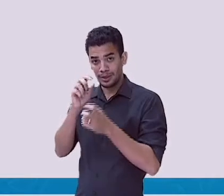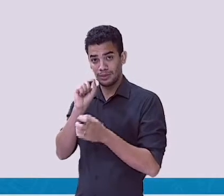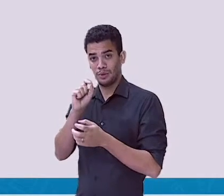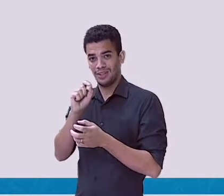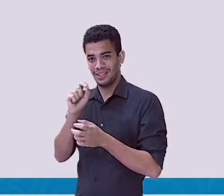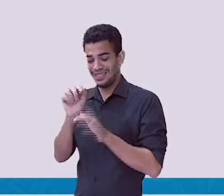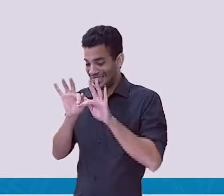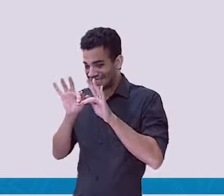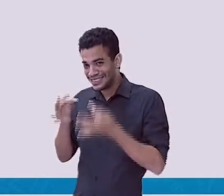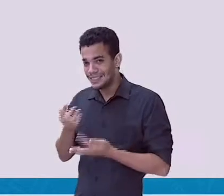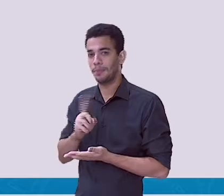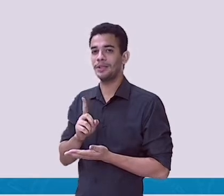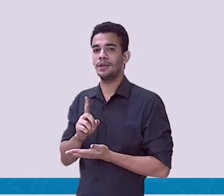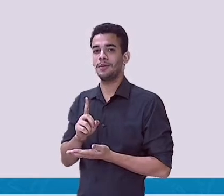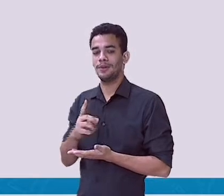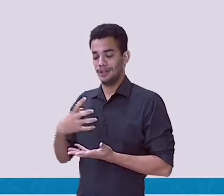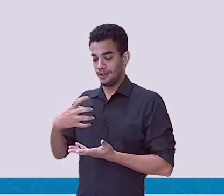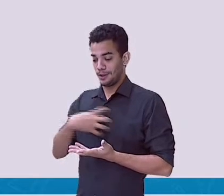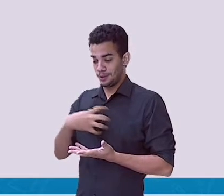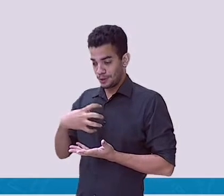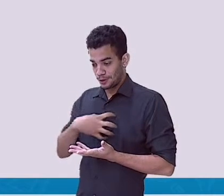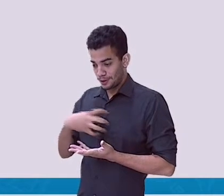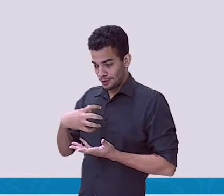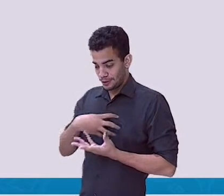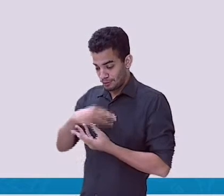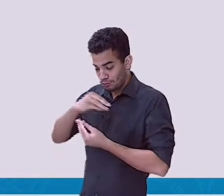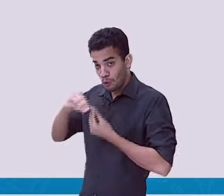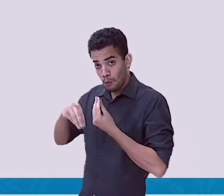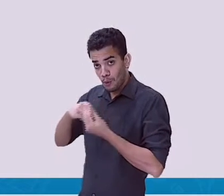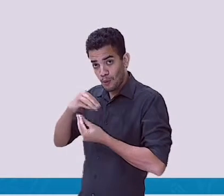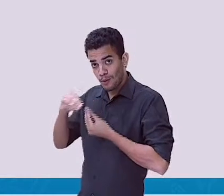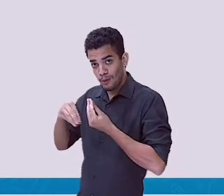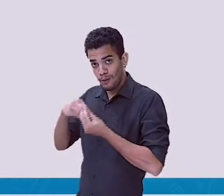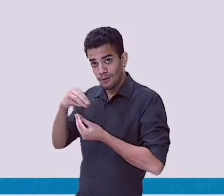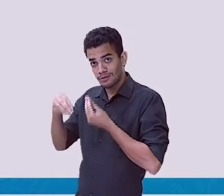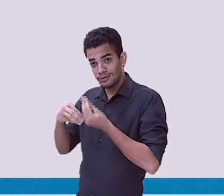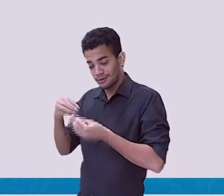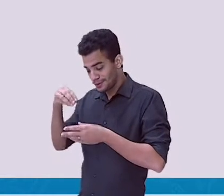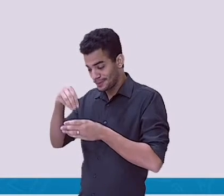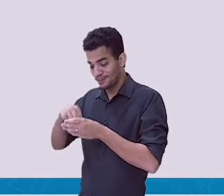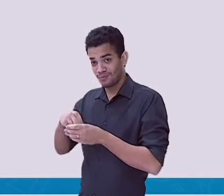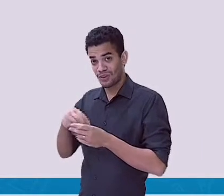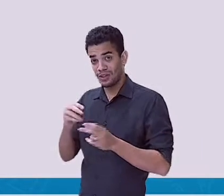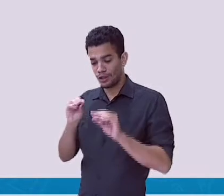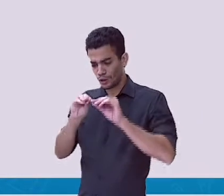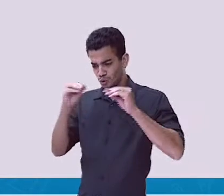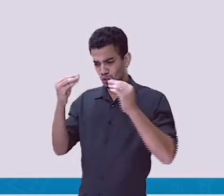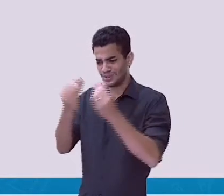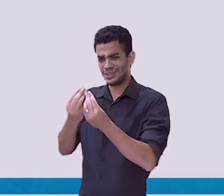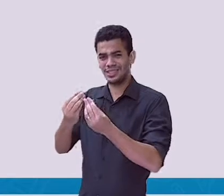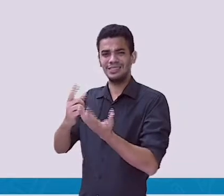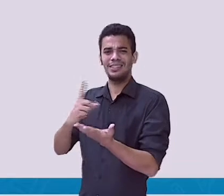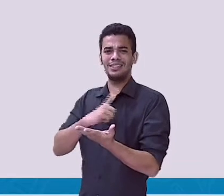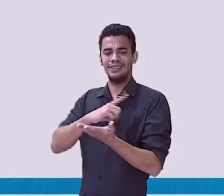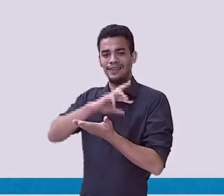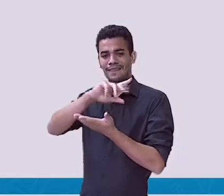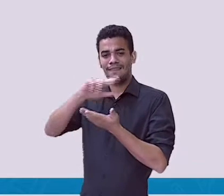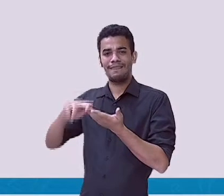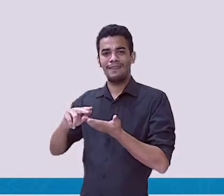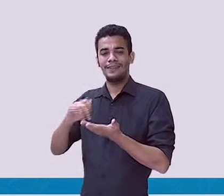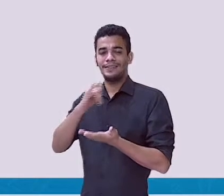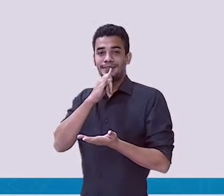assim. Ele é heterogêneo, ele tem várias substâncias dentro dele. A gente vai encontrar os glóbulos vermelhos,